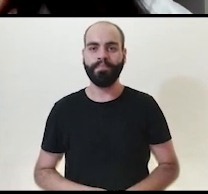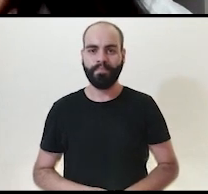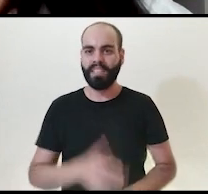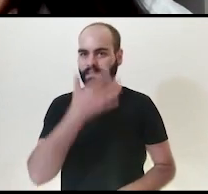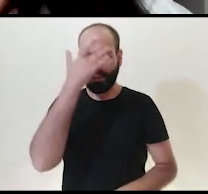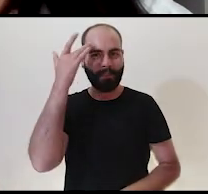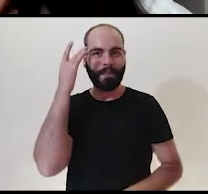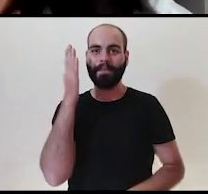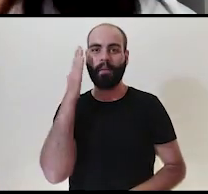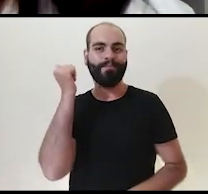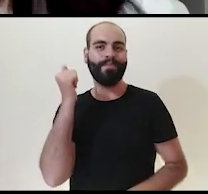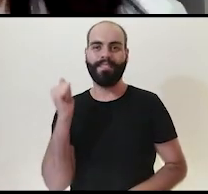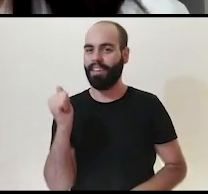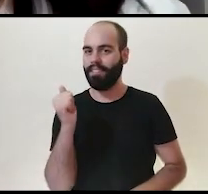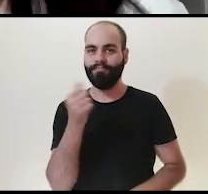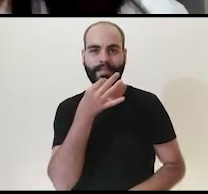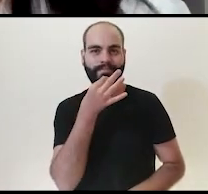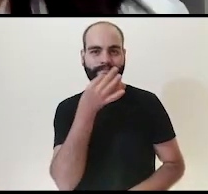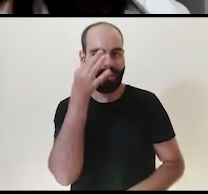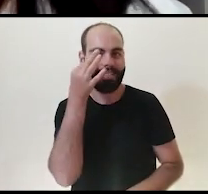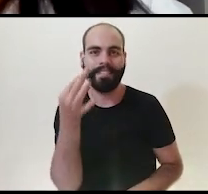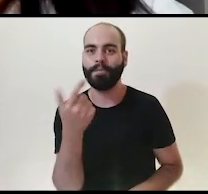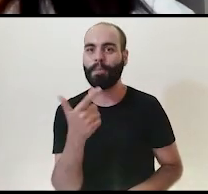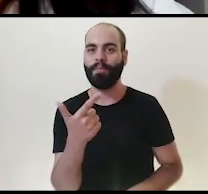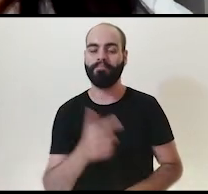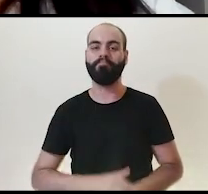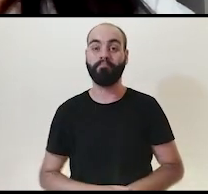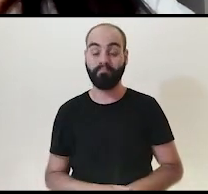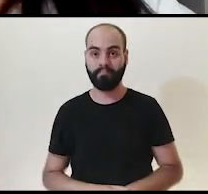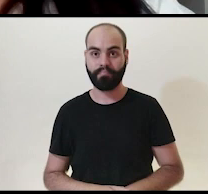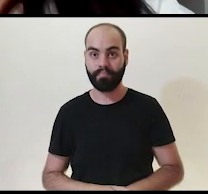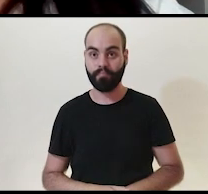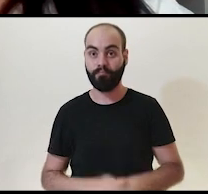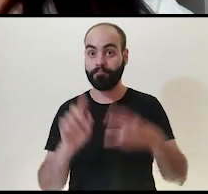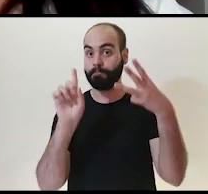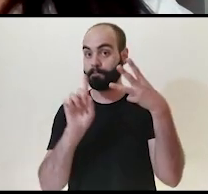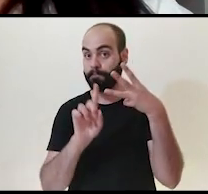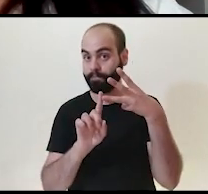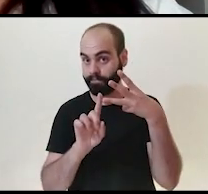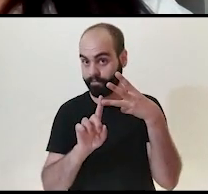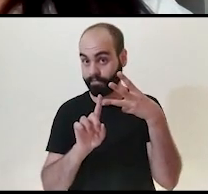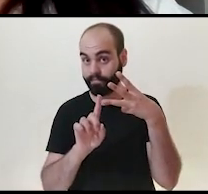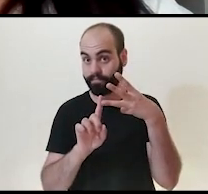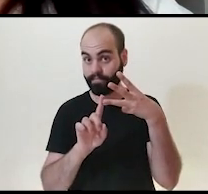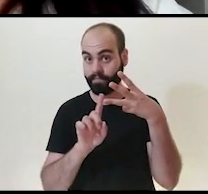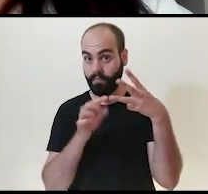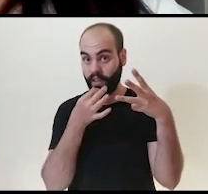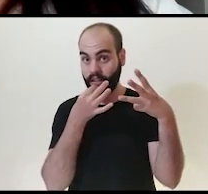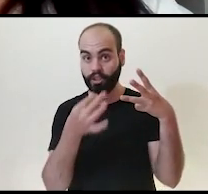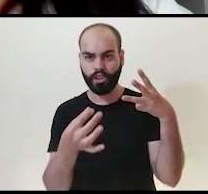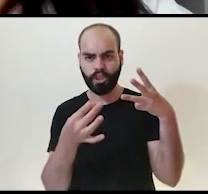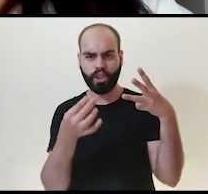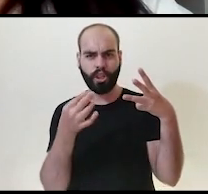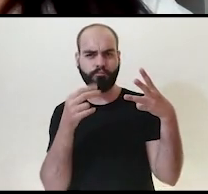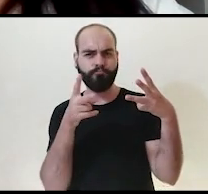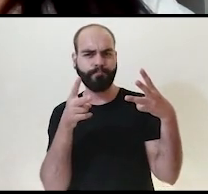não saberem disso, não prestarem atenção nisso, né? Na terceira dica, é também uma coisa que eu